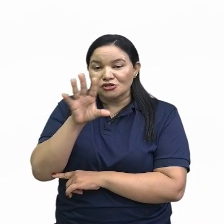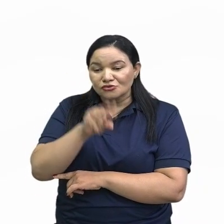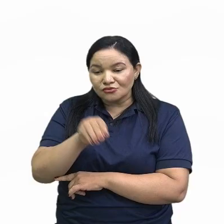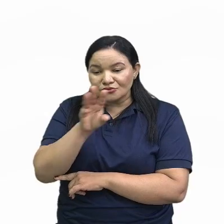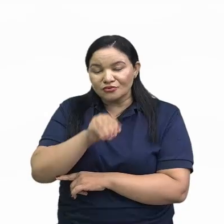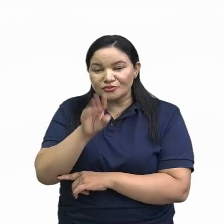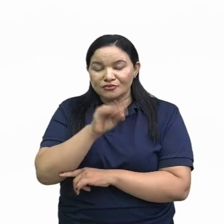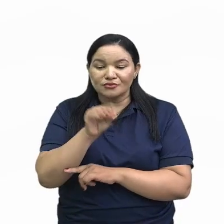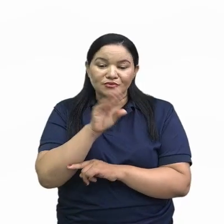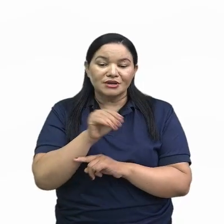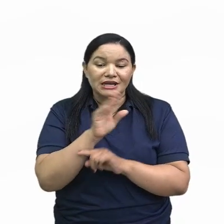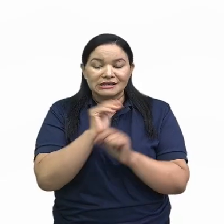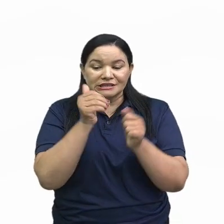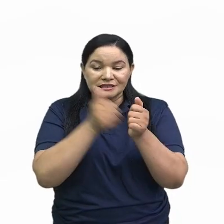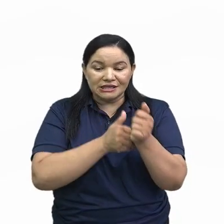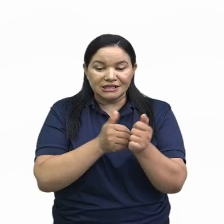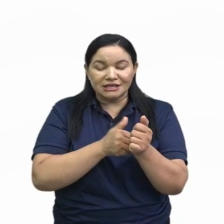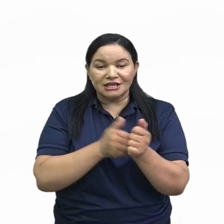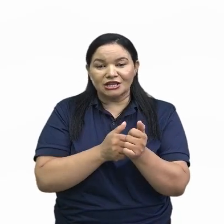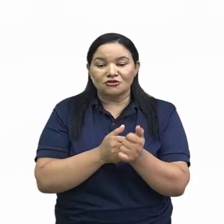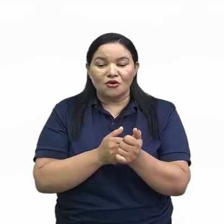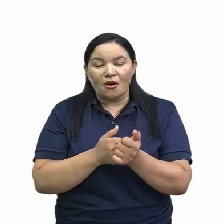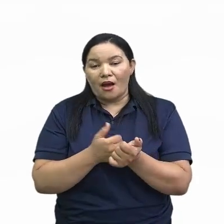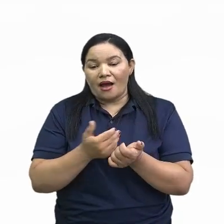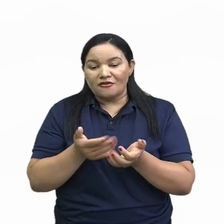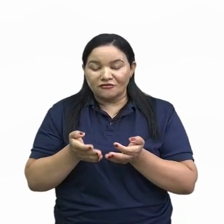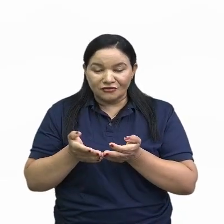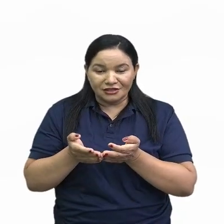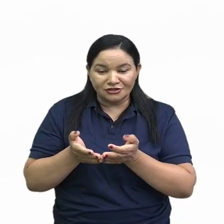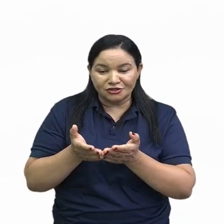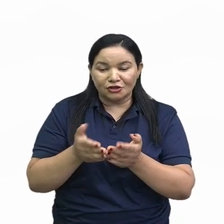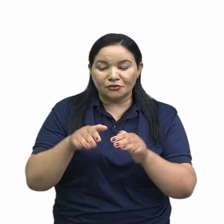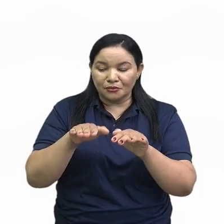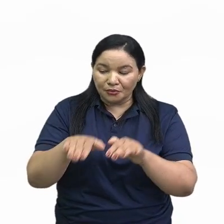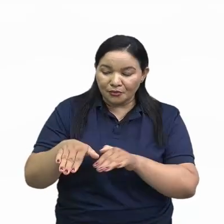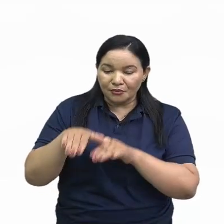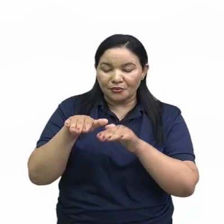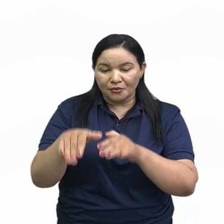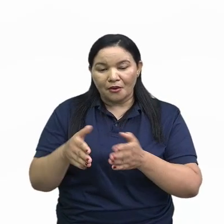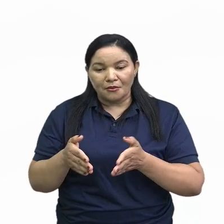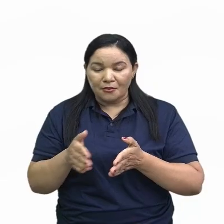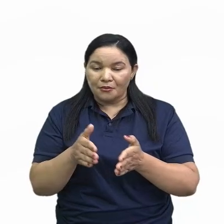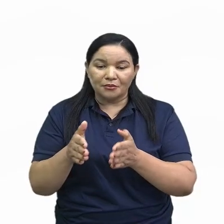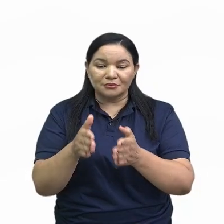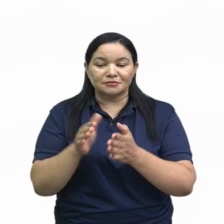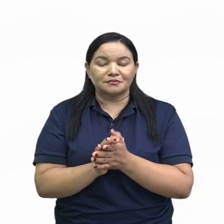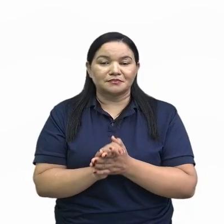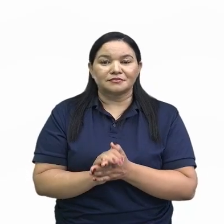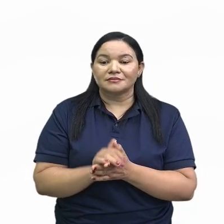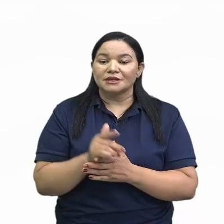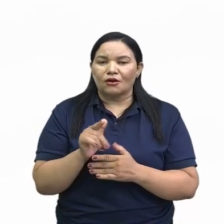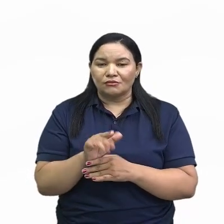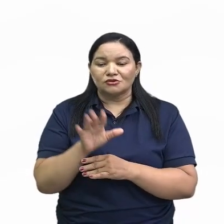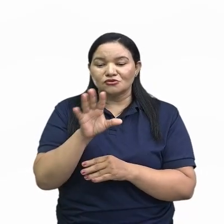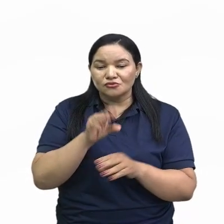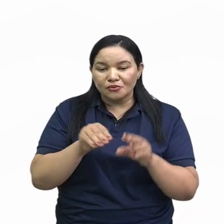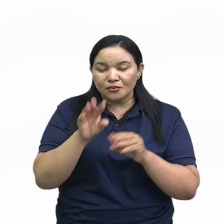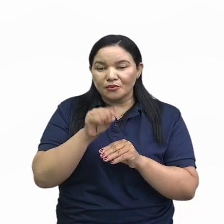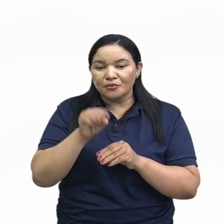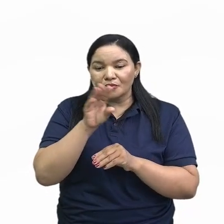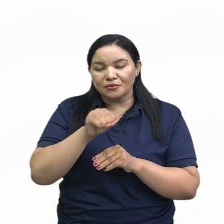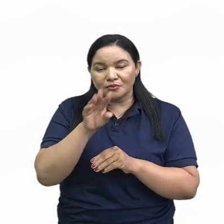sussurrava segredos aos viajantes que remavam pelo rio. Observem que a ação de sussurrar é uma ação